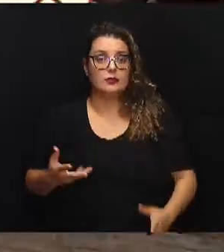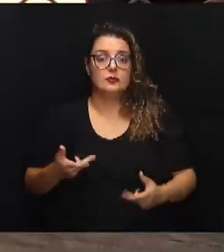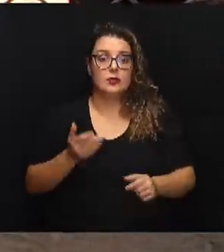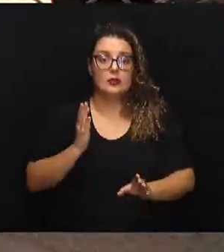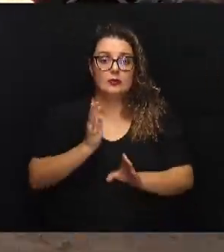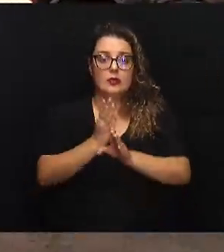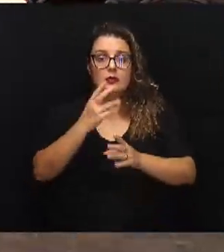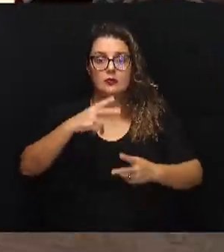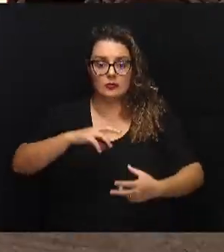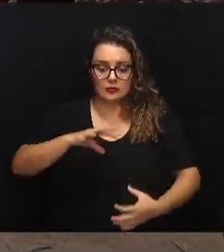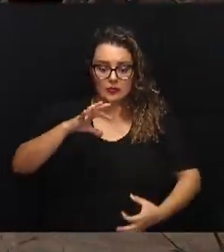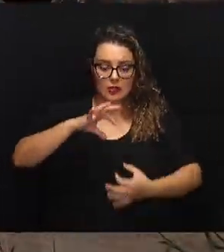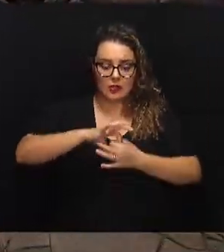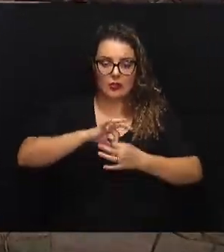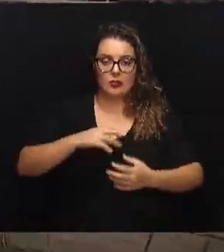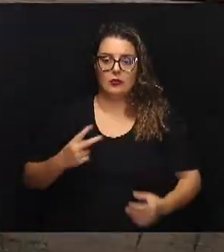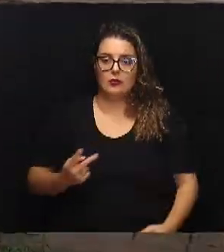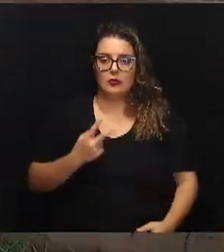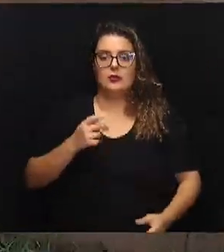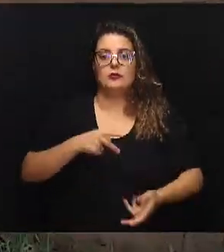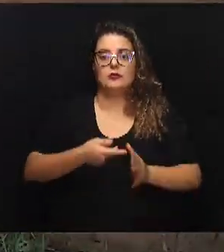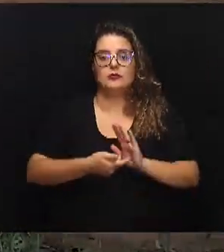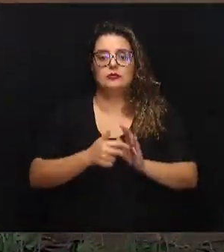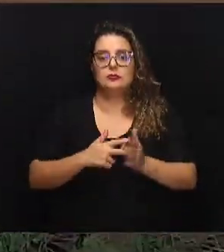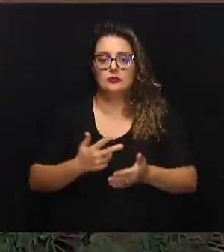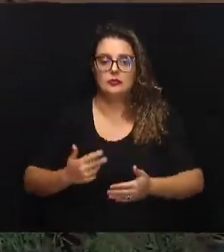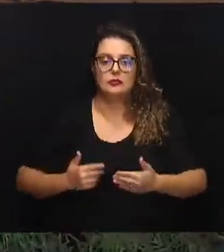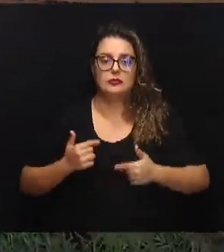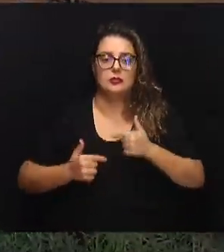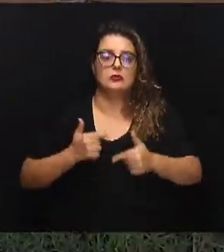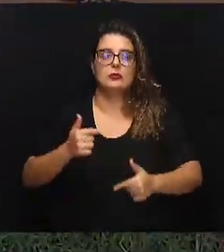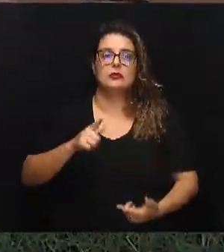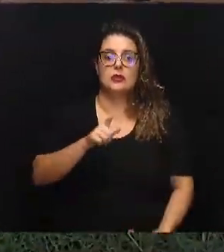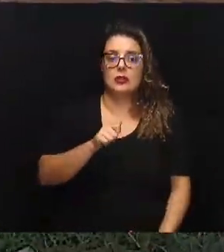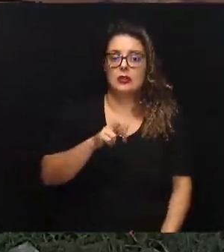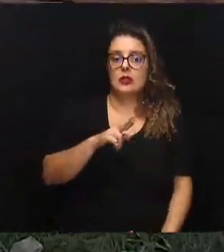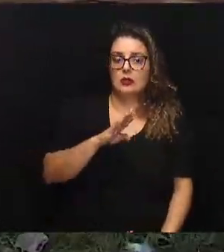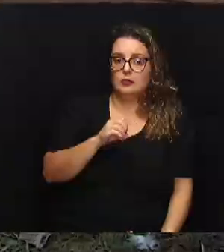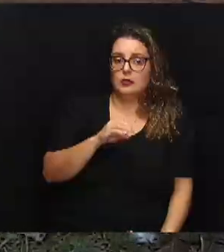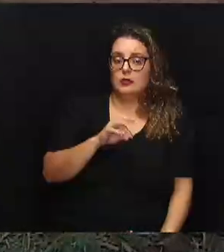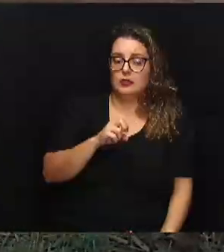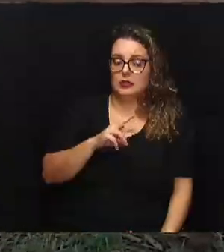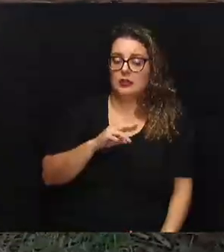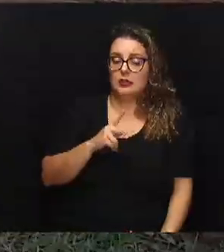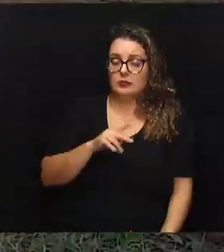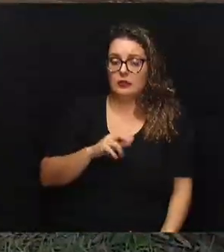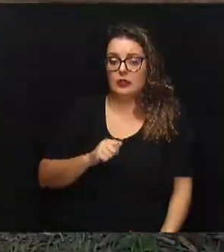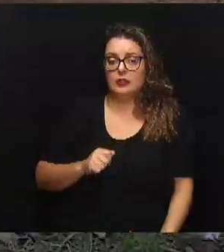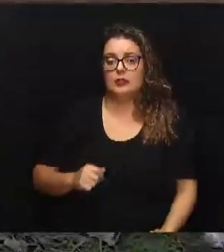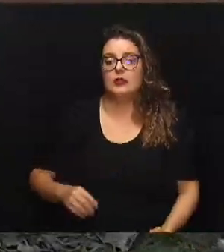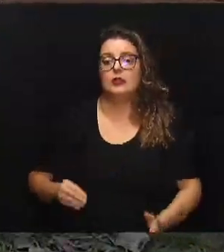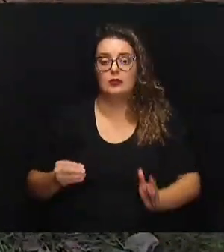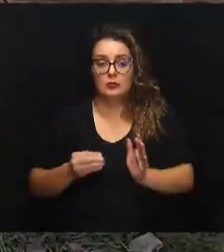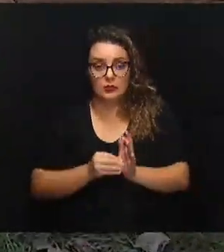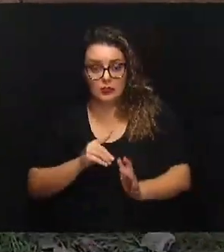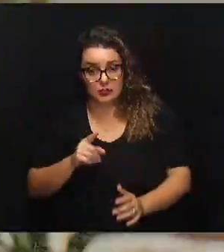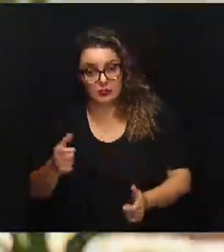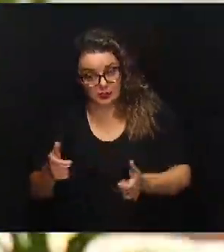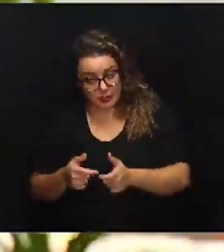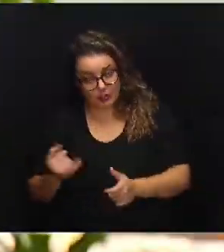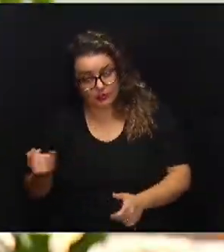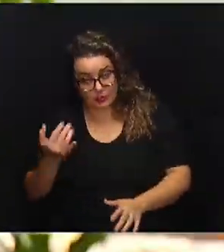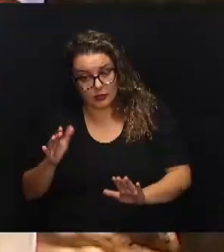redescoberta do valor e do sentido do trabalho através da laborterapia. E por último, não menos importante,